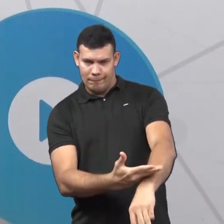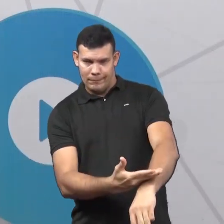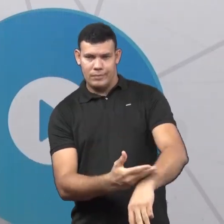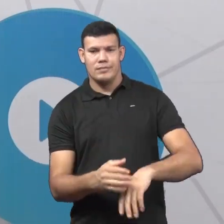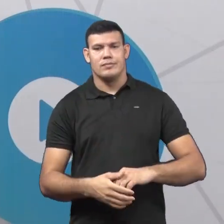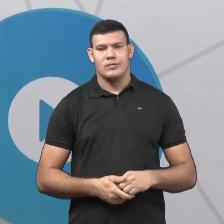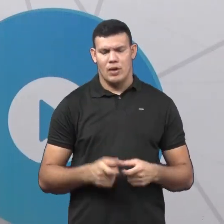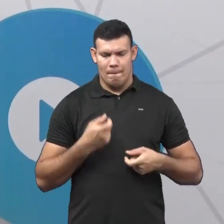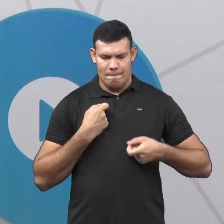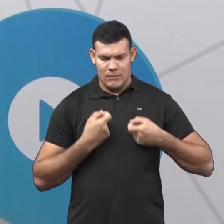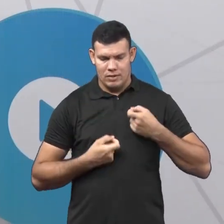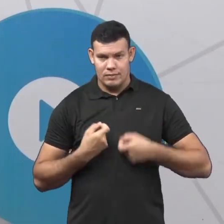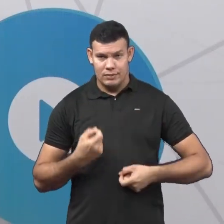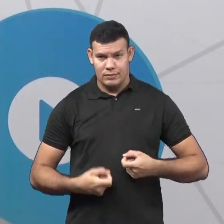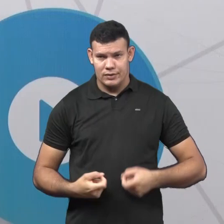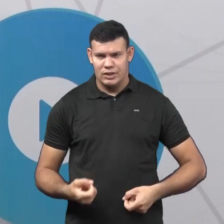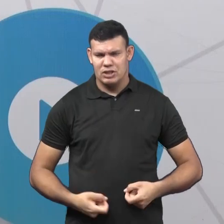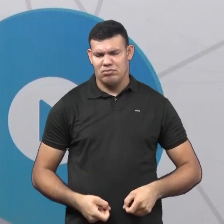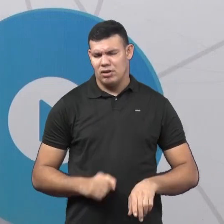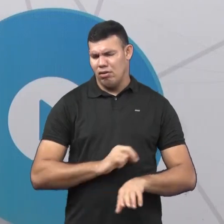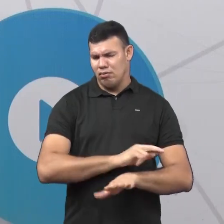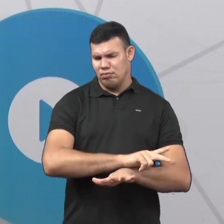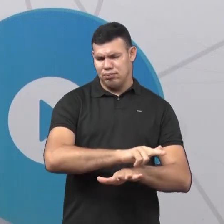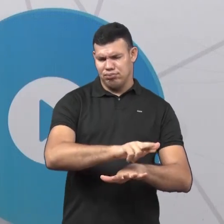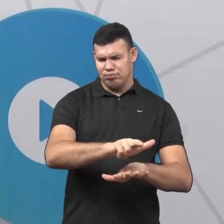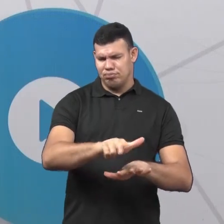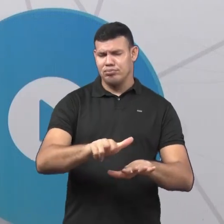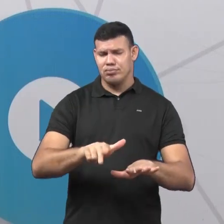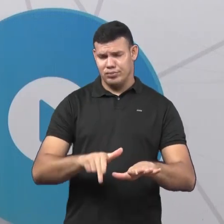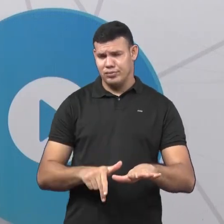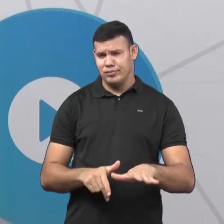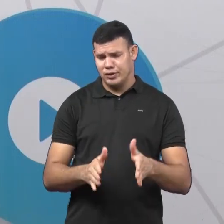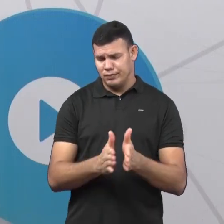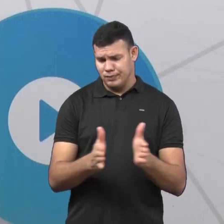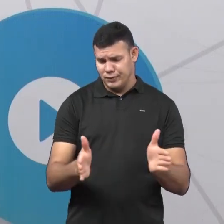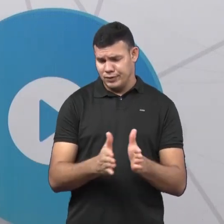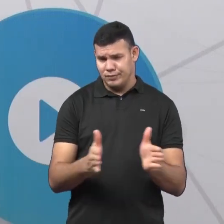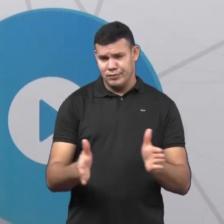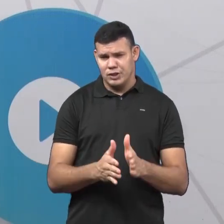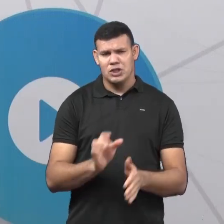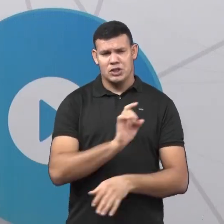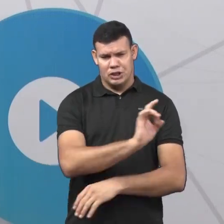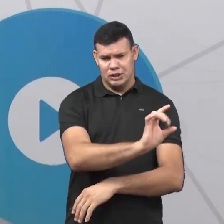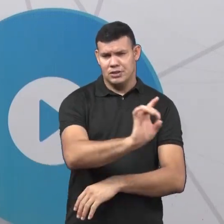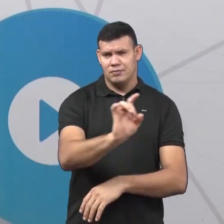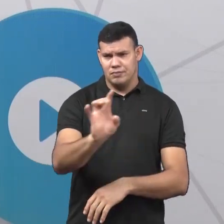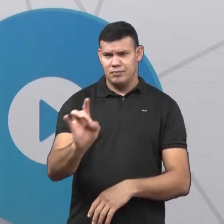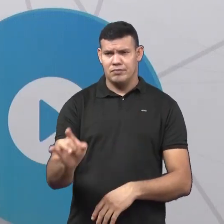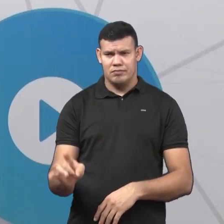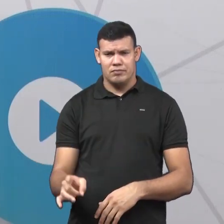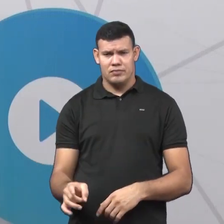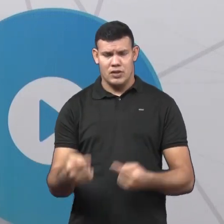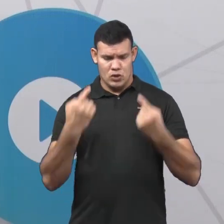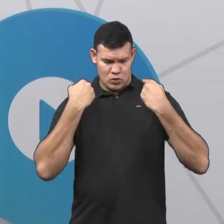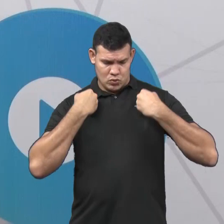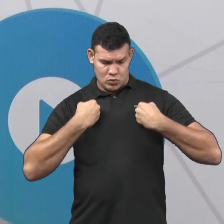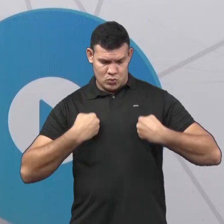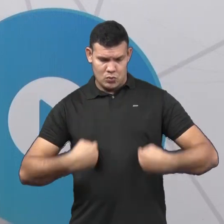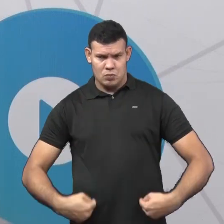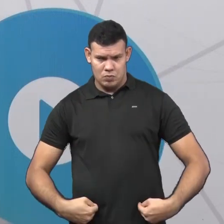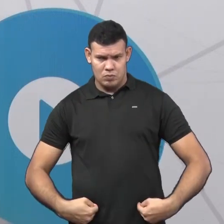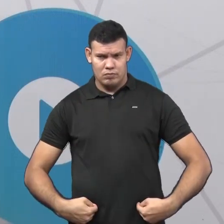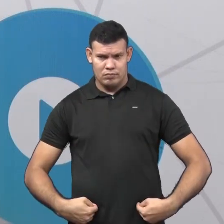nucleadas e que têm diferentes tipos, diferentes formas, e cada uma está relacionada a uma